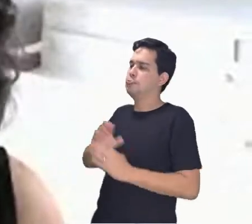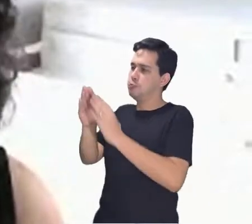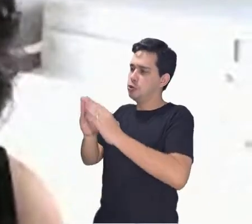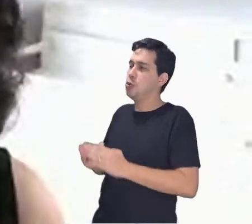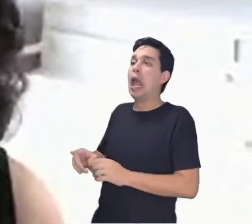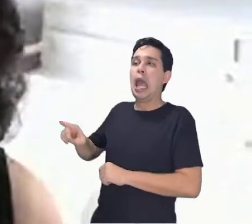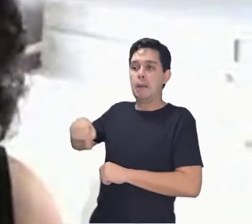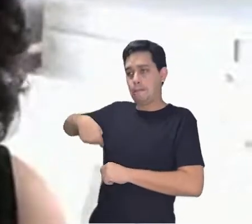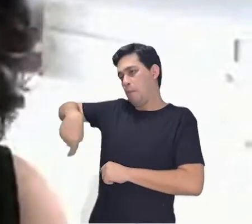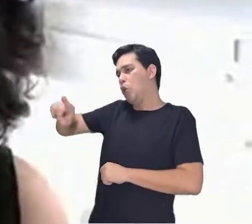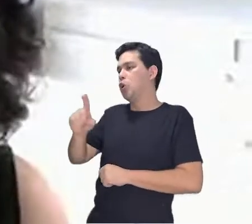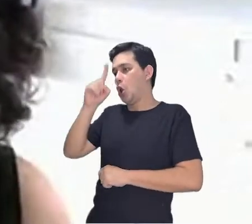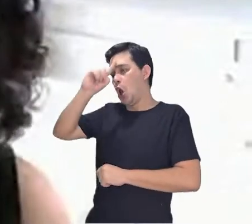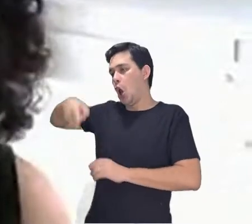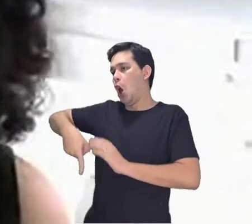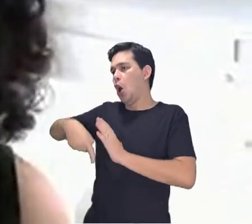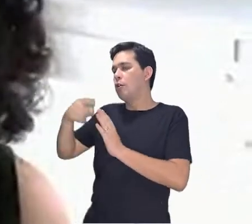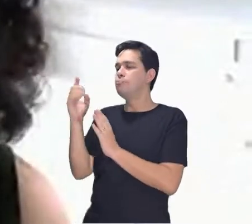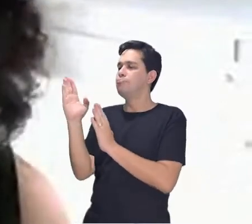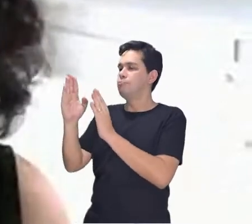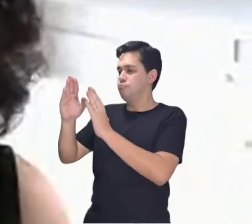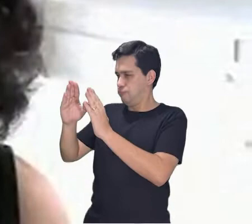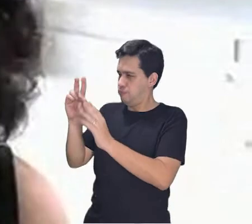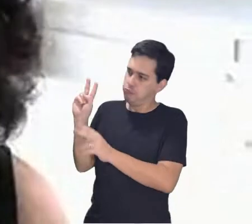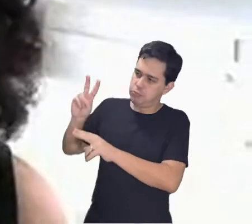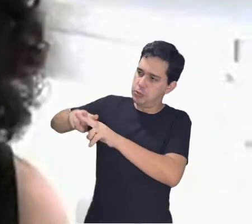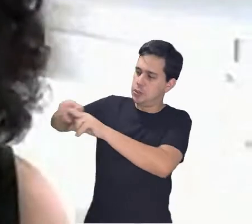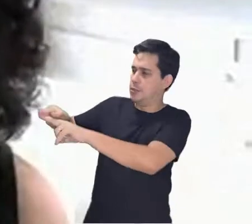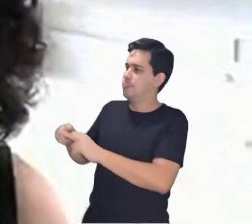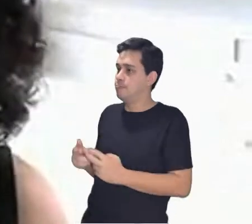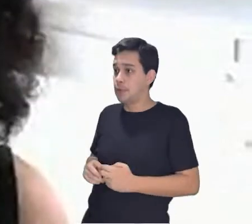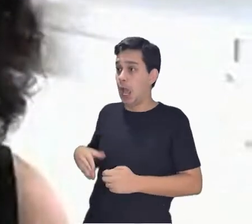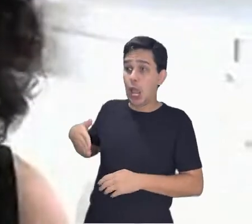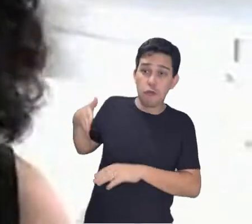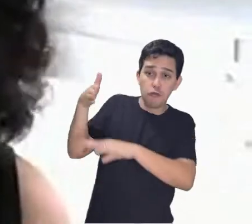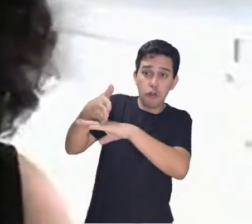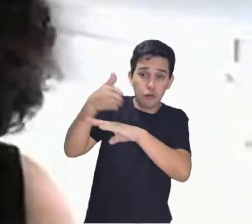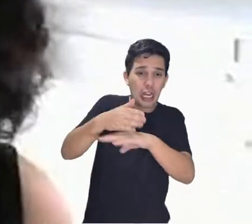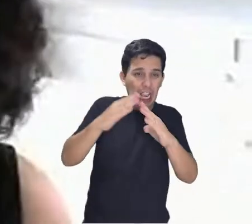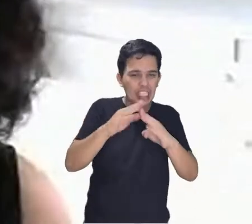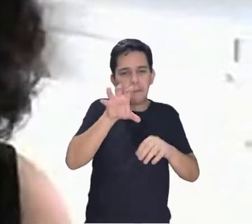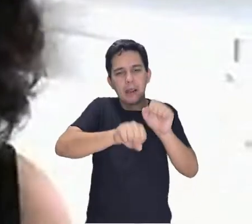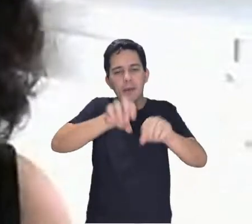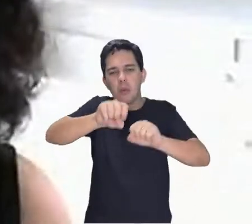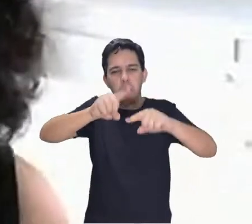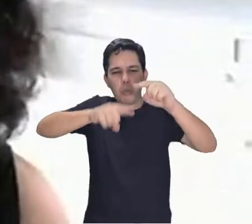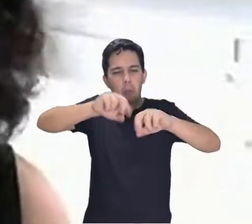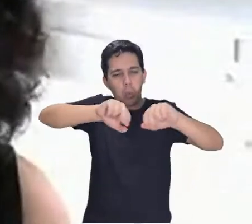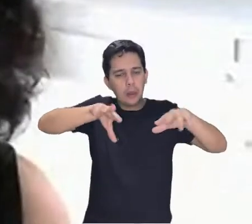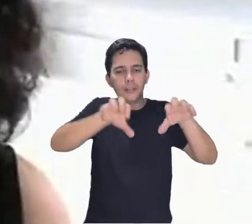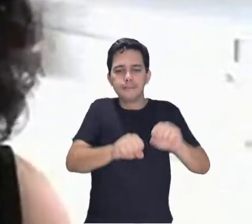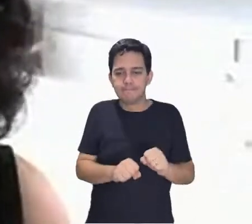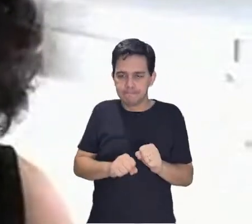partir daí, com a prisão, com o resultado da busca e apreensão, nós fechamos as investigações, inclusive com a oitiva, né, dos